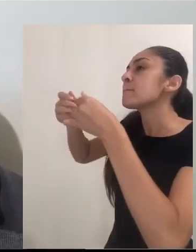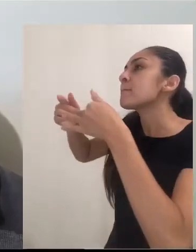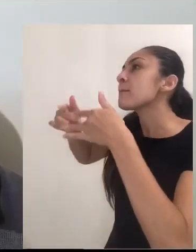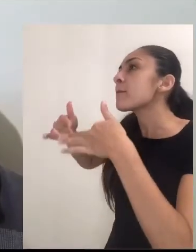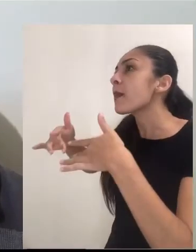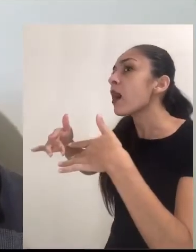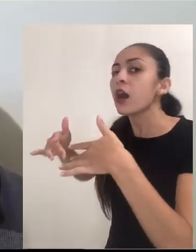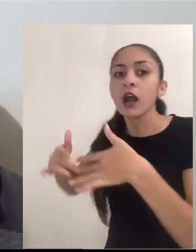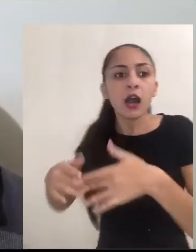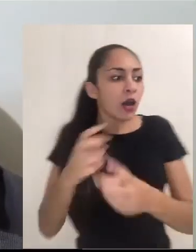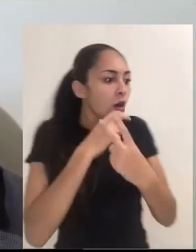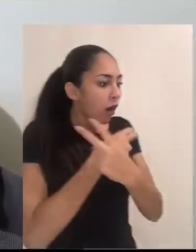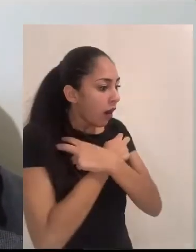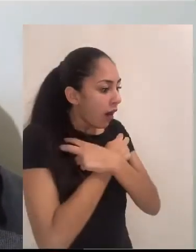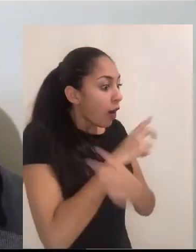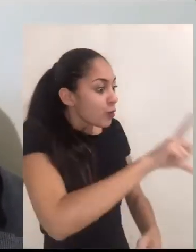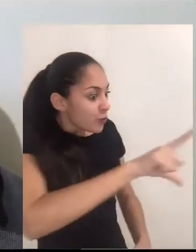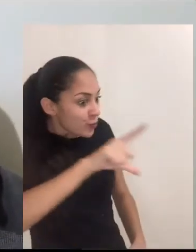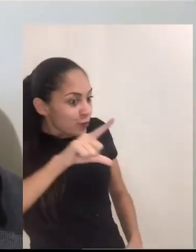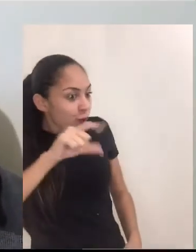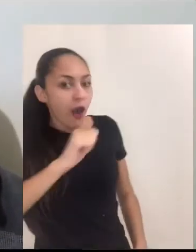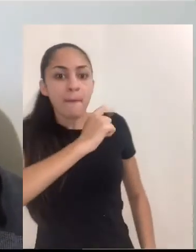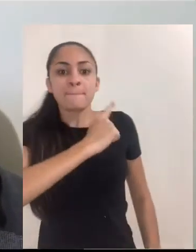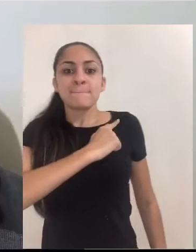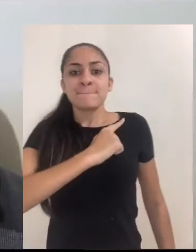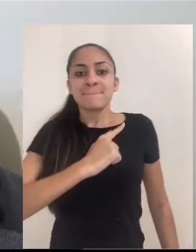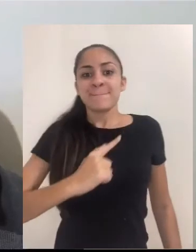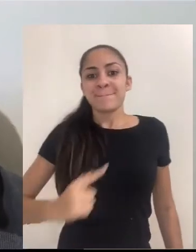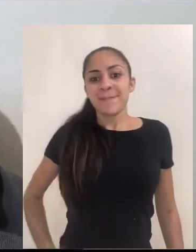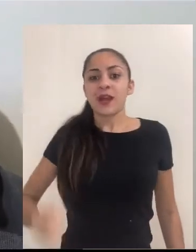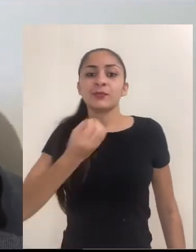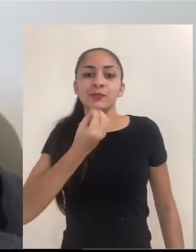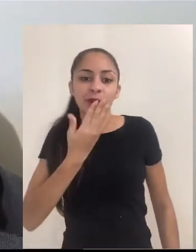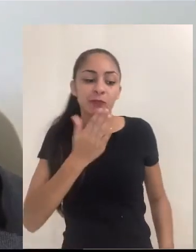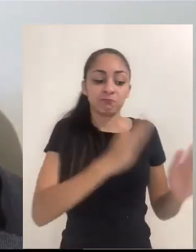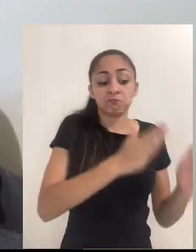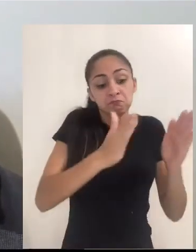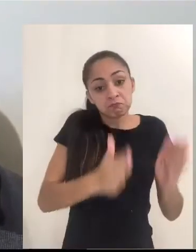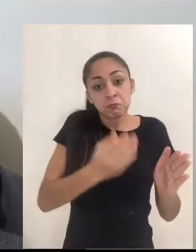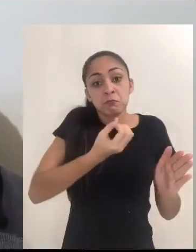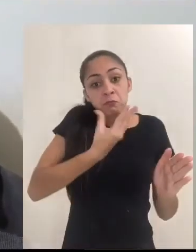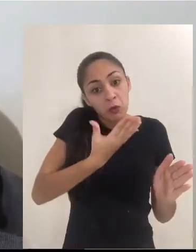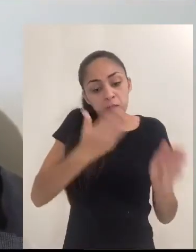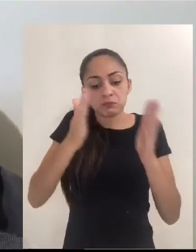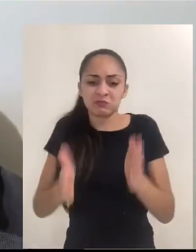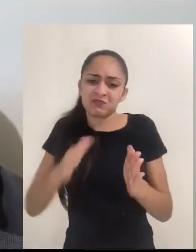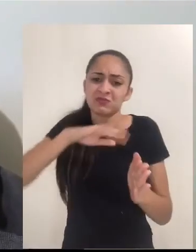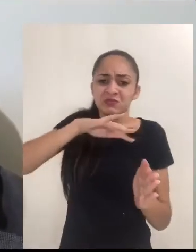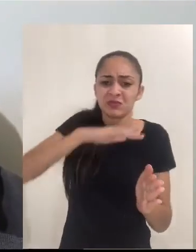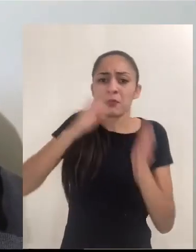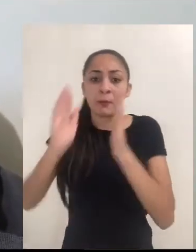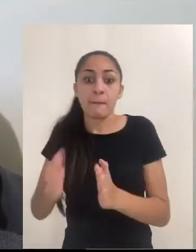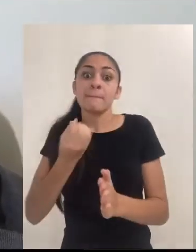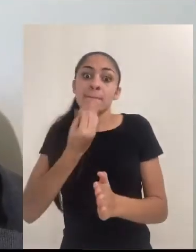agora. A gente precisa entender que esse é o momento da gente crescer. Talvez as coisas estejam boas agora. A gente precisa entender que não é momento